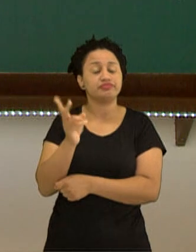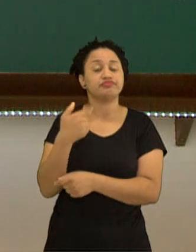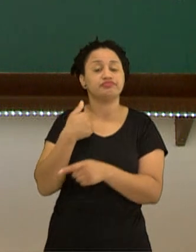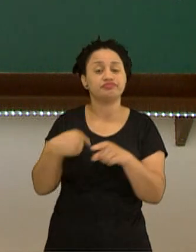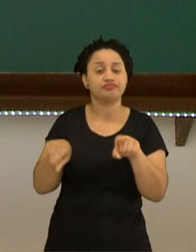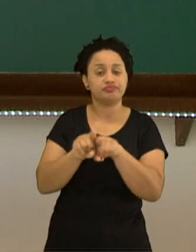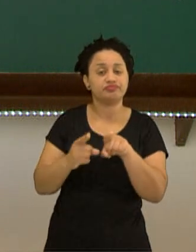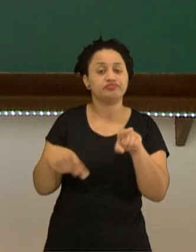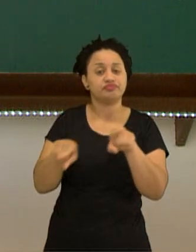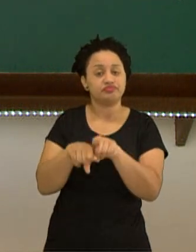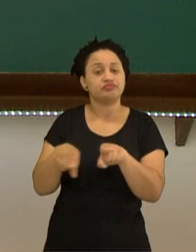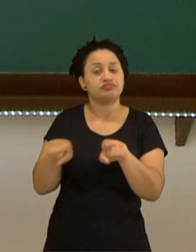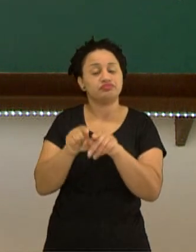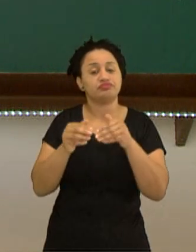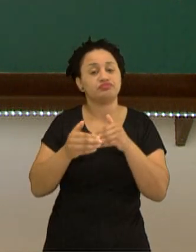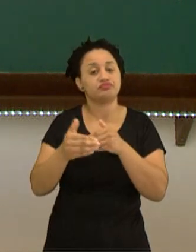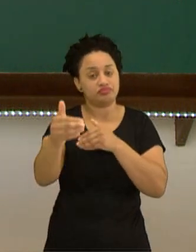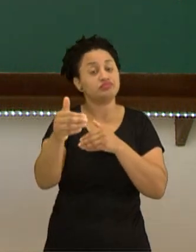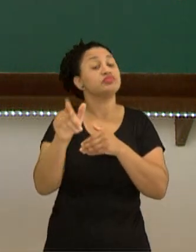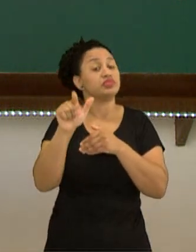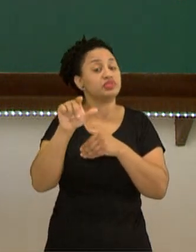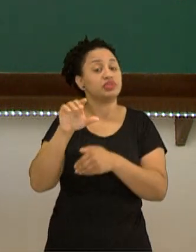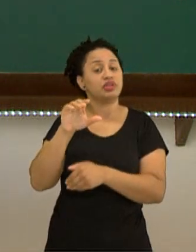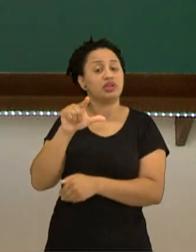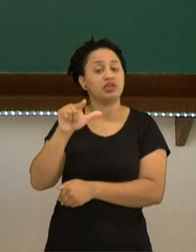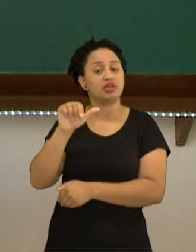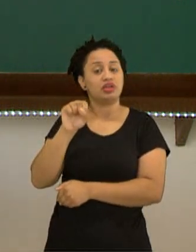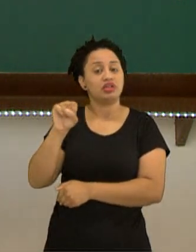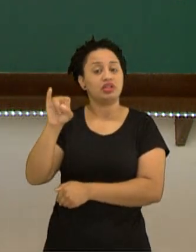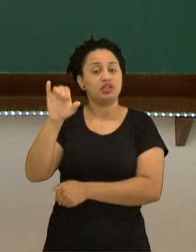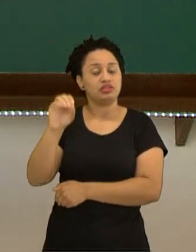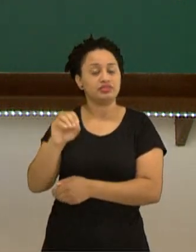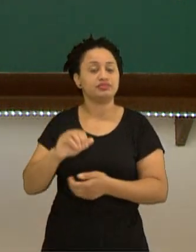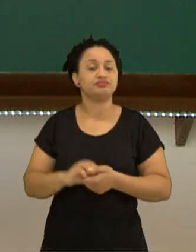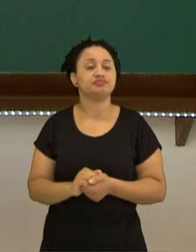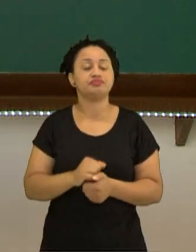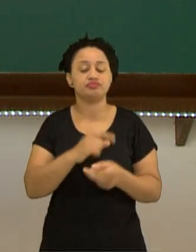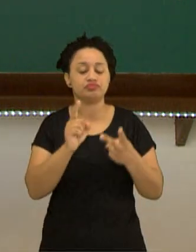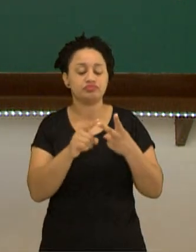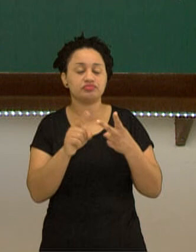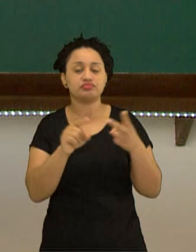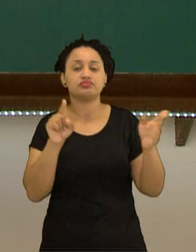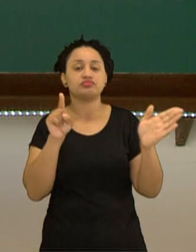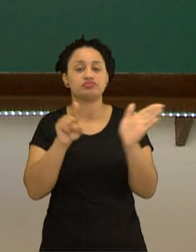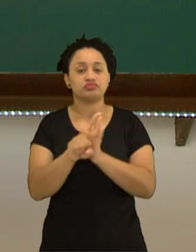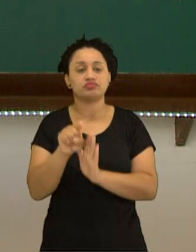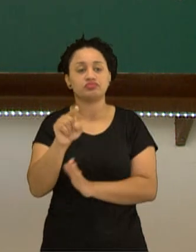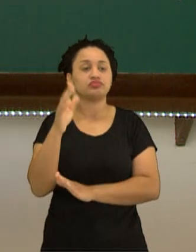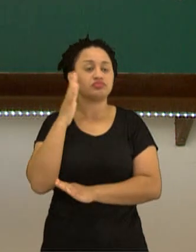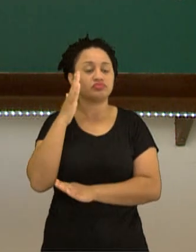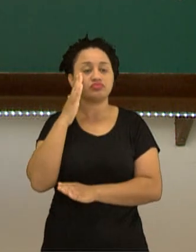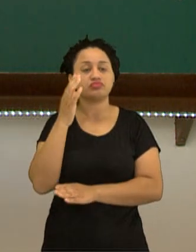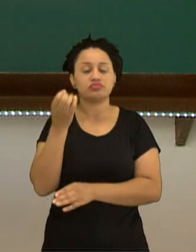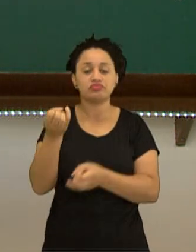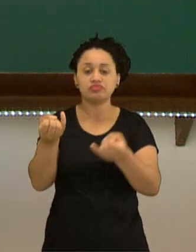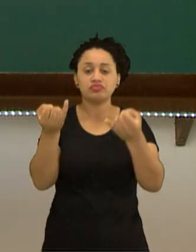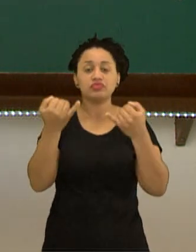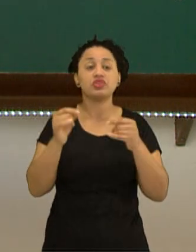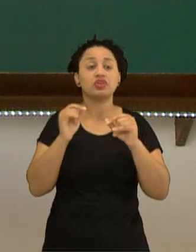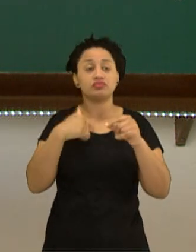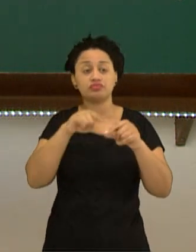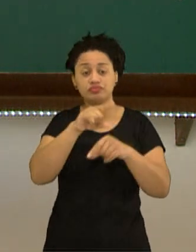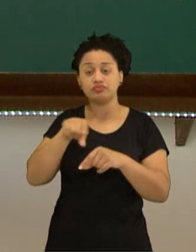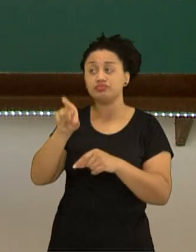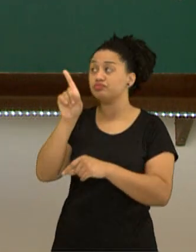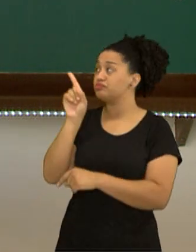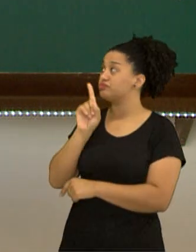ao tempo. Isso é a visão de clássico. E a segunda pergunta, você consegue dizer alguma coisa sobre esses clássicos?